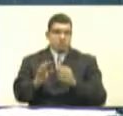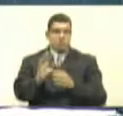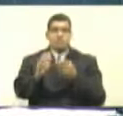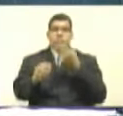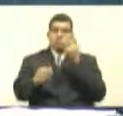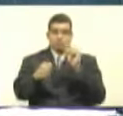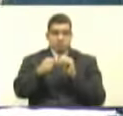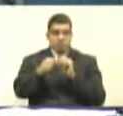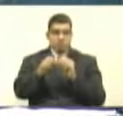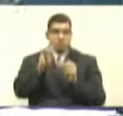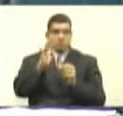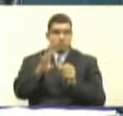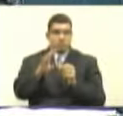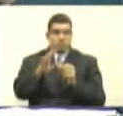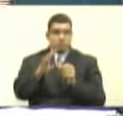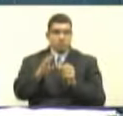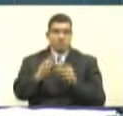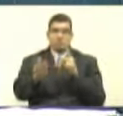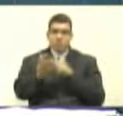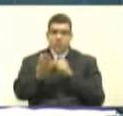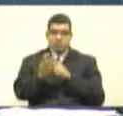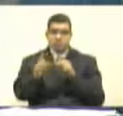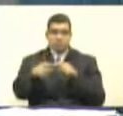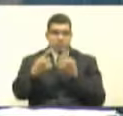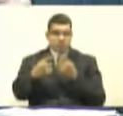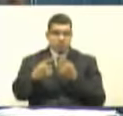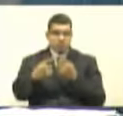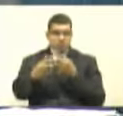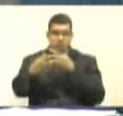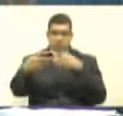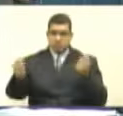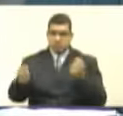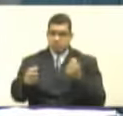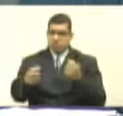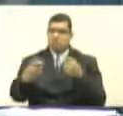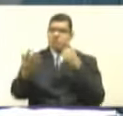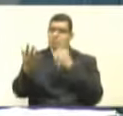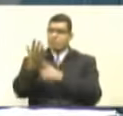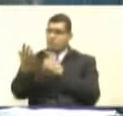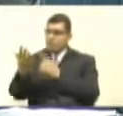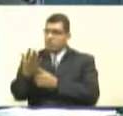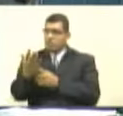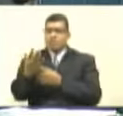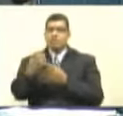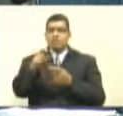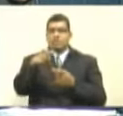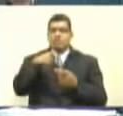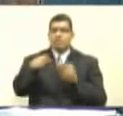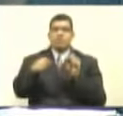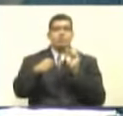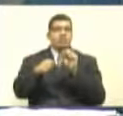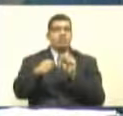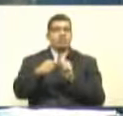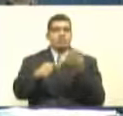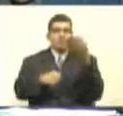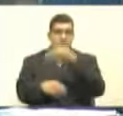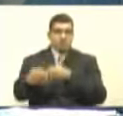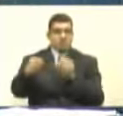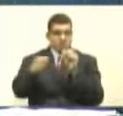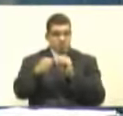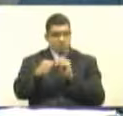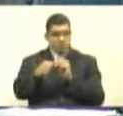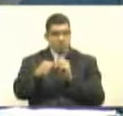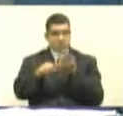apurar não só esse fato, mas uma série de acordos extrajudiciais que estão sendo feitos